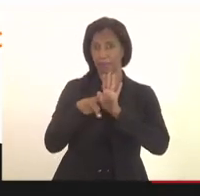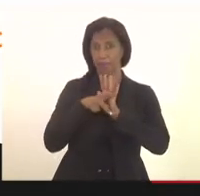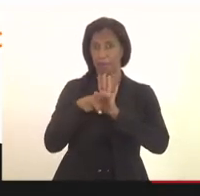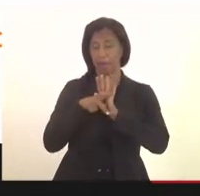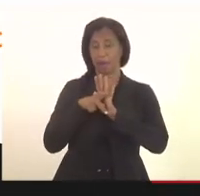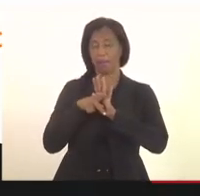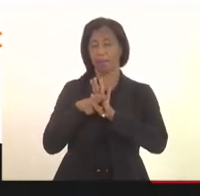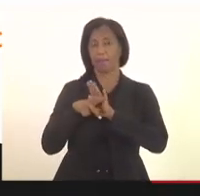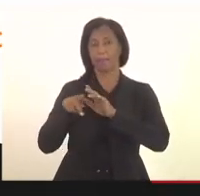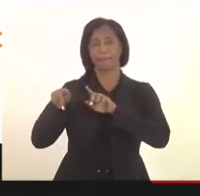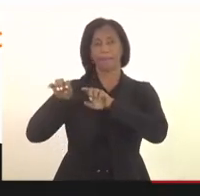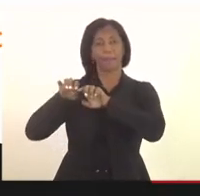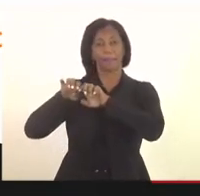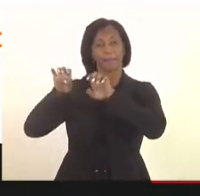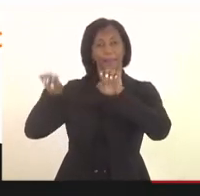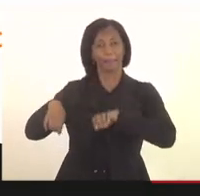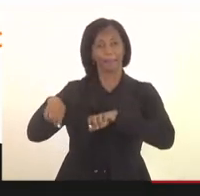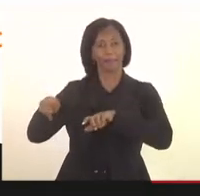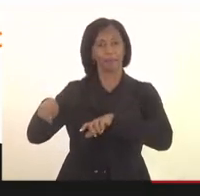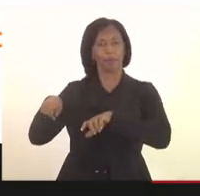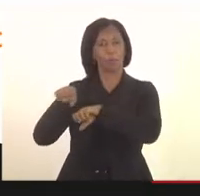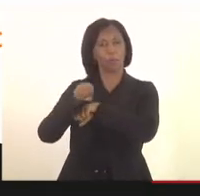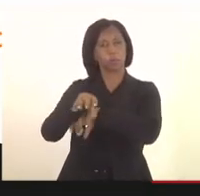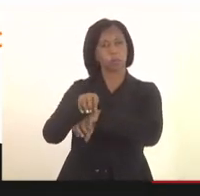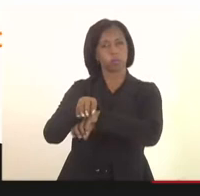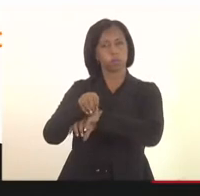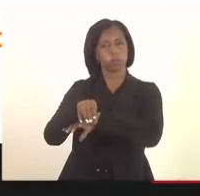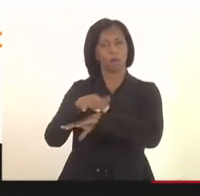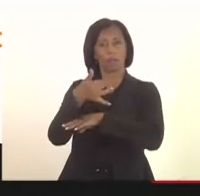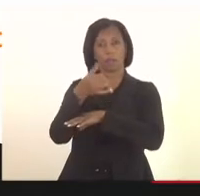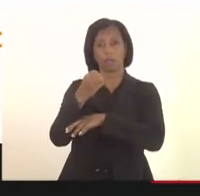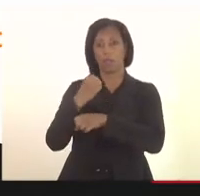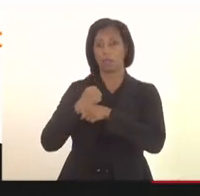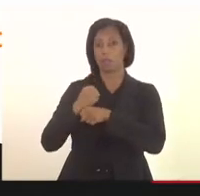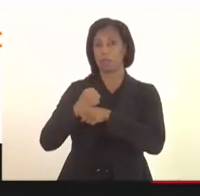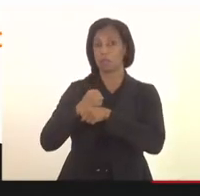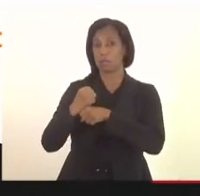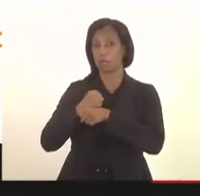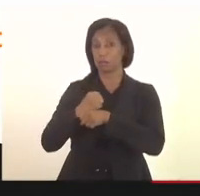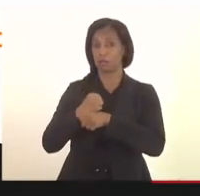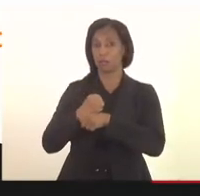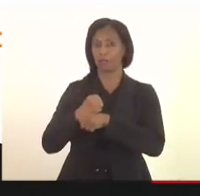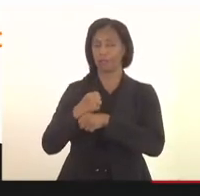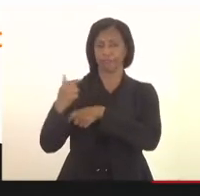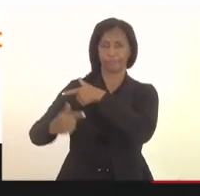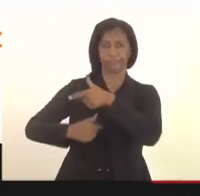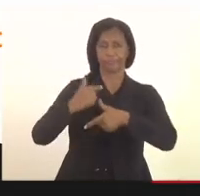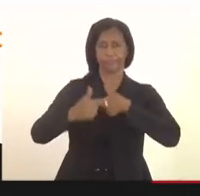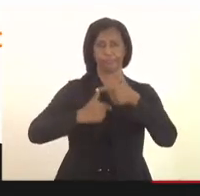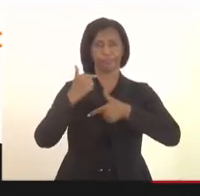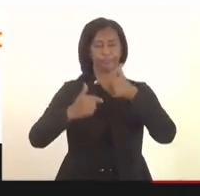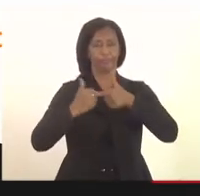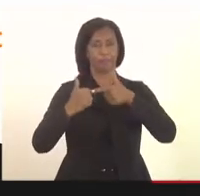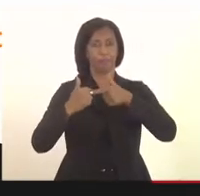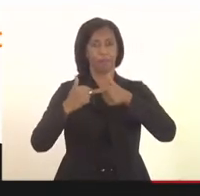Plataforma Educativa, completou em 2019 10 anos de atuação. Um projeto totalmente